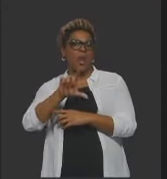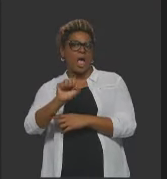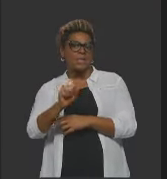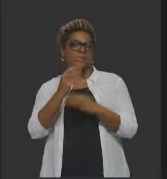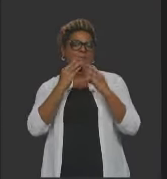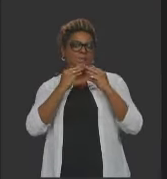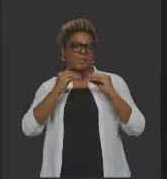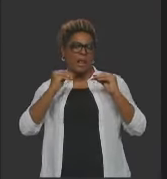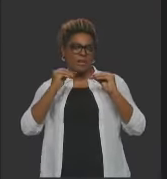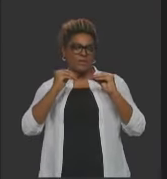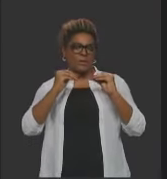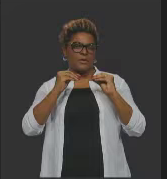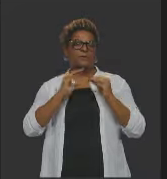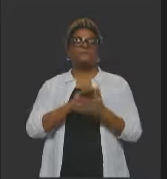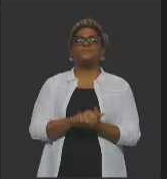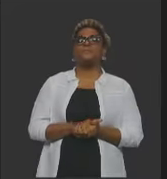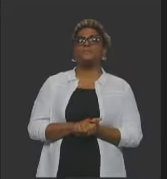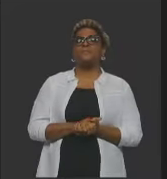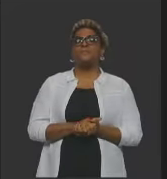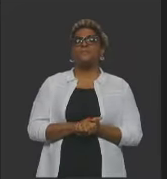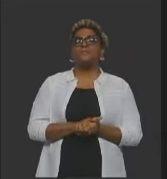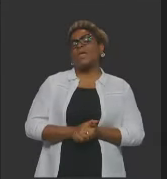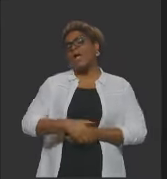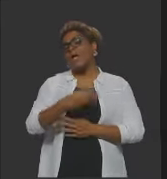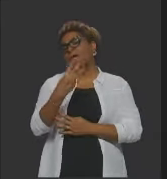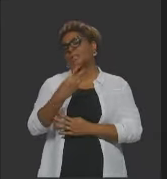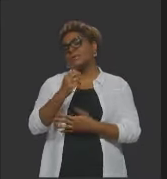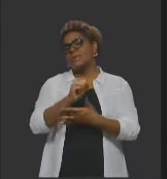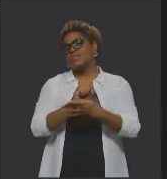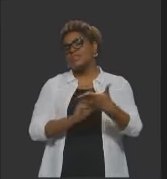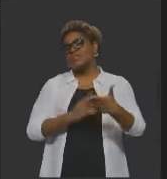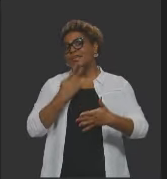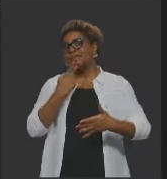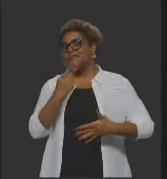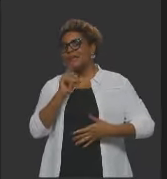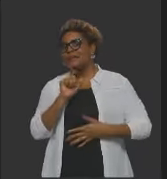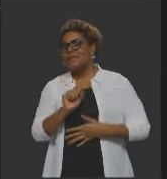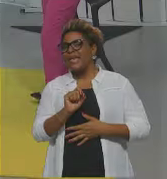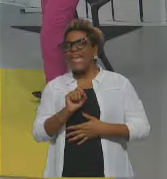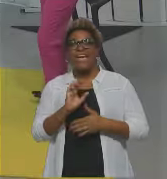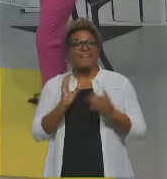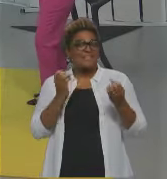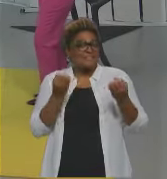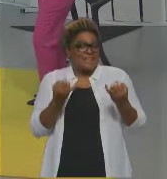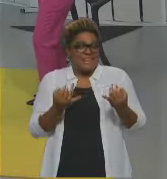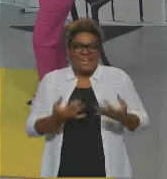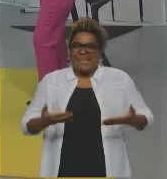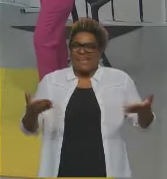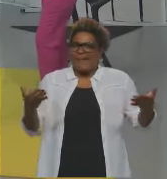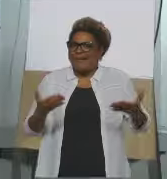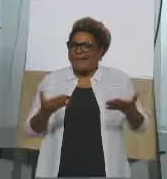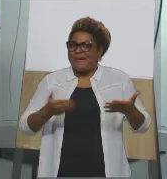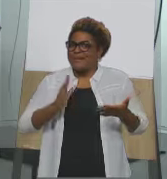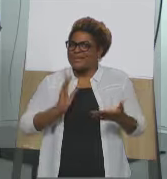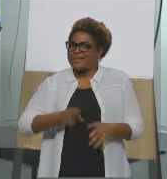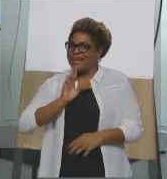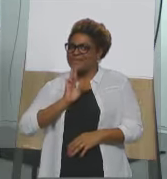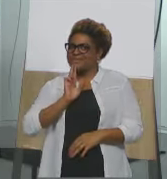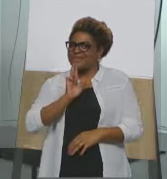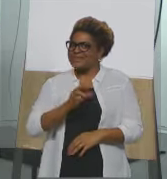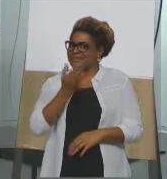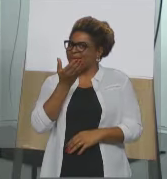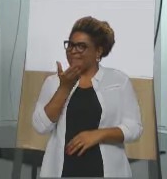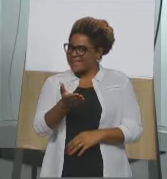as glândulas anexas do tubo digestório são, acabei de falar, né? Falou com Falei toda a agora, resposta. já dei a resposta da 3.